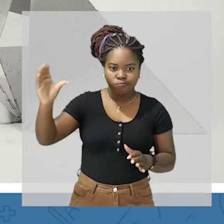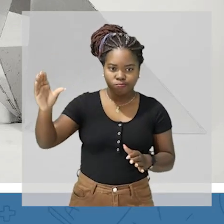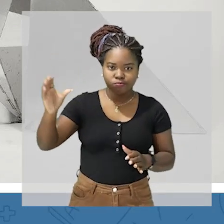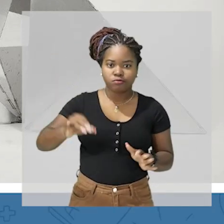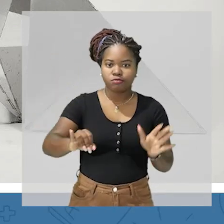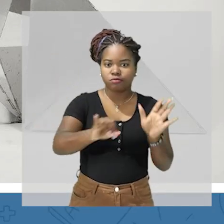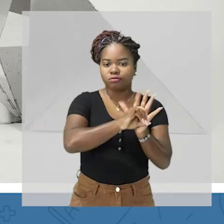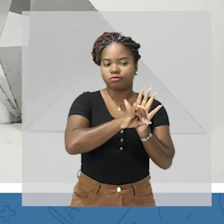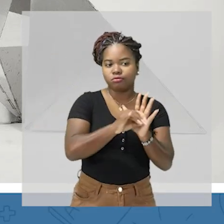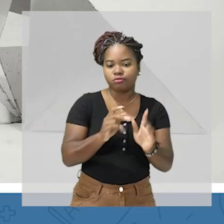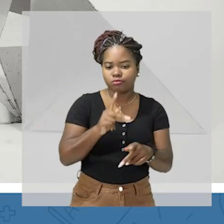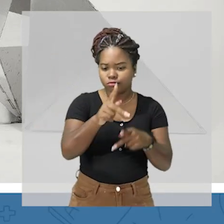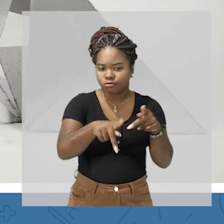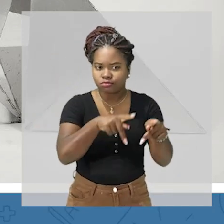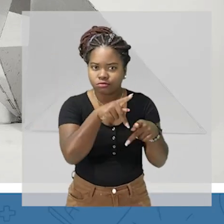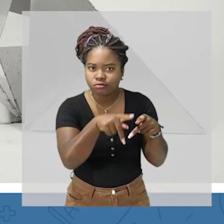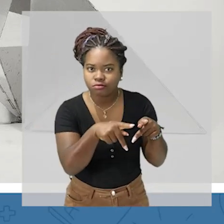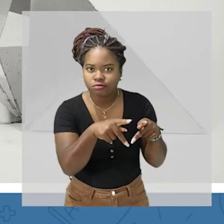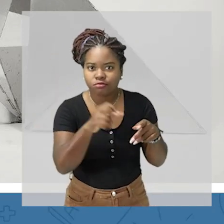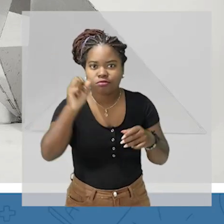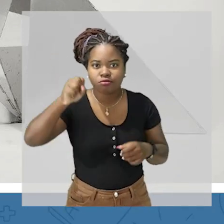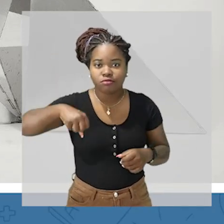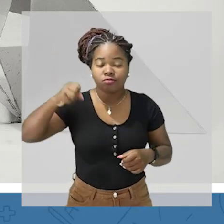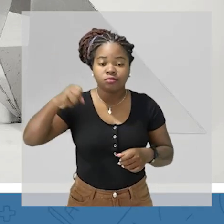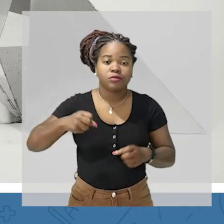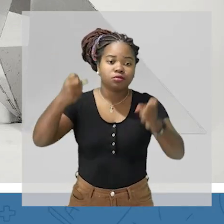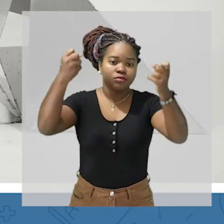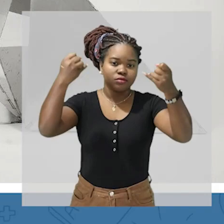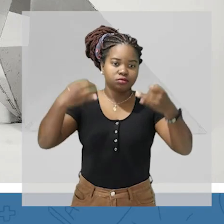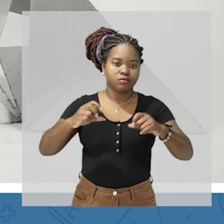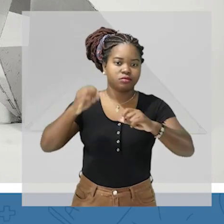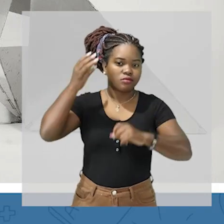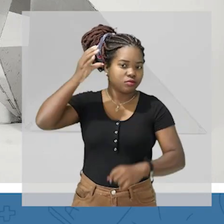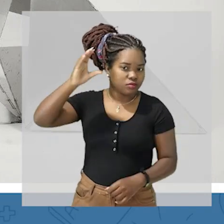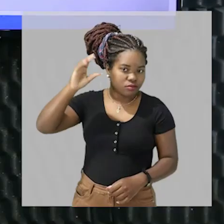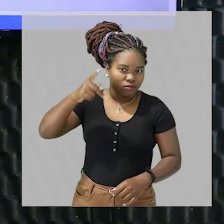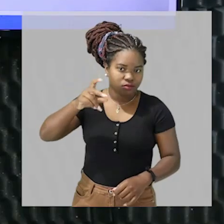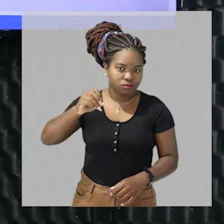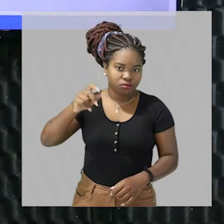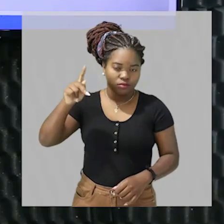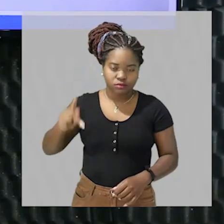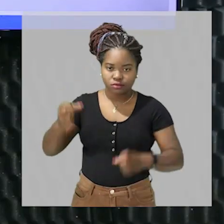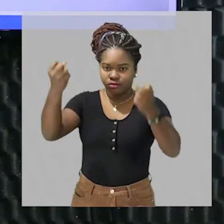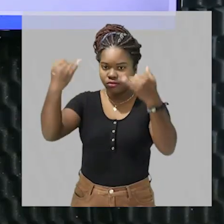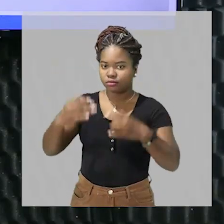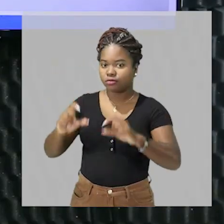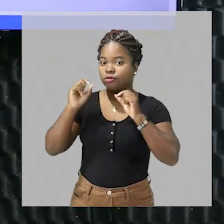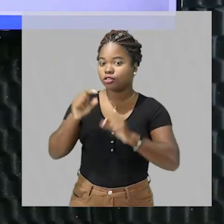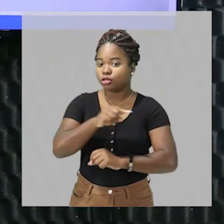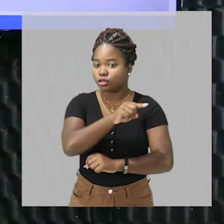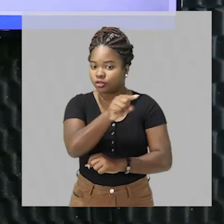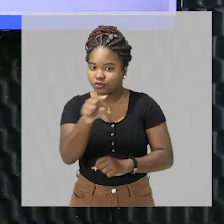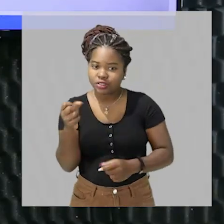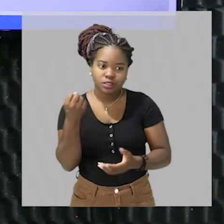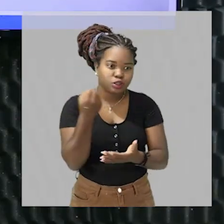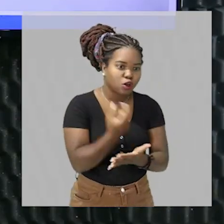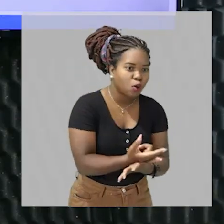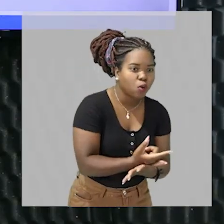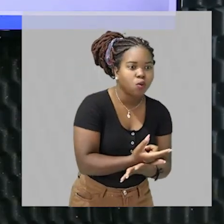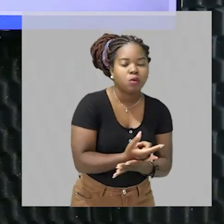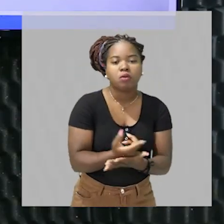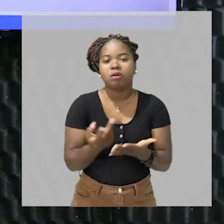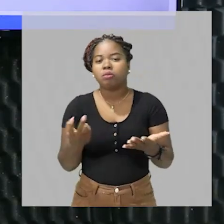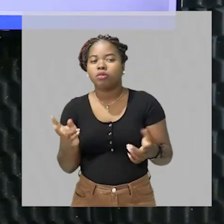povo? Sim. E quando a gente fala de cultura pop, a gente está falando do que nós consumimos nesse exato momento